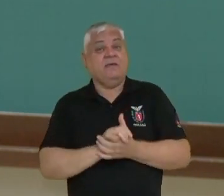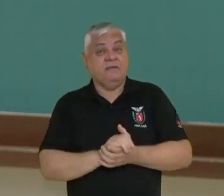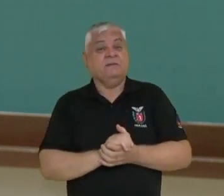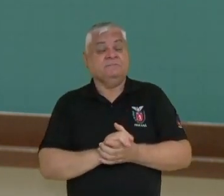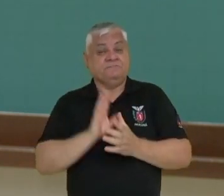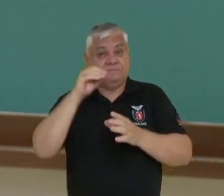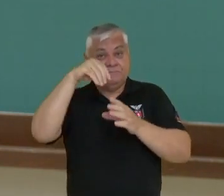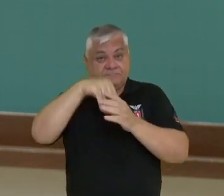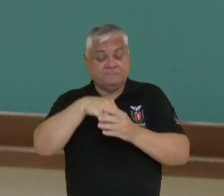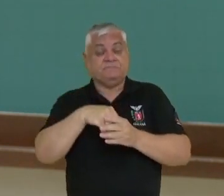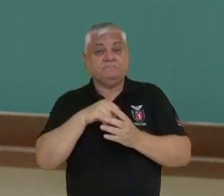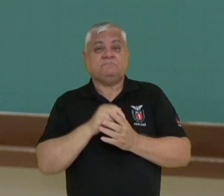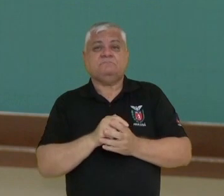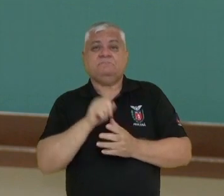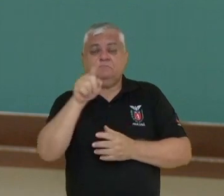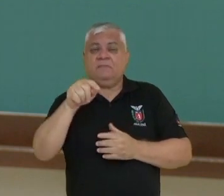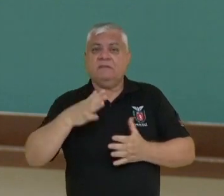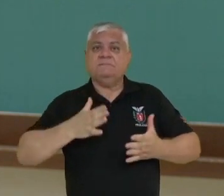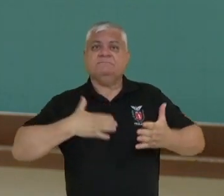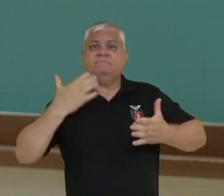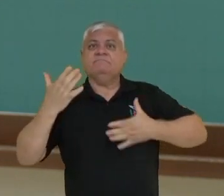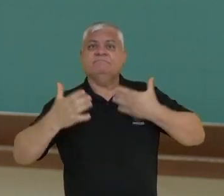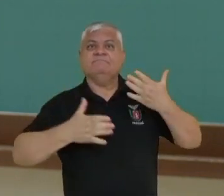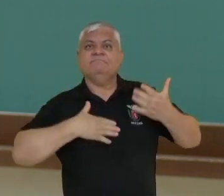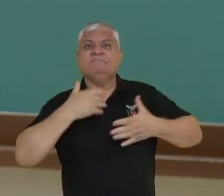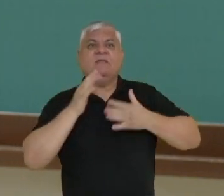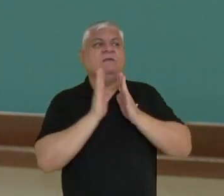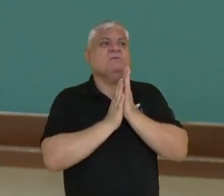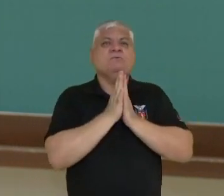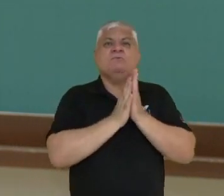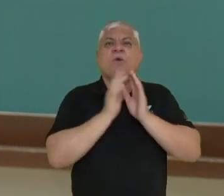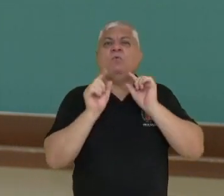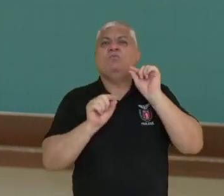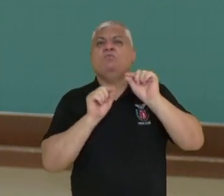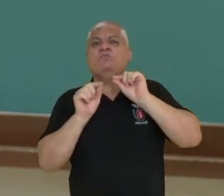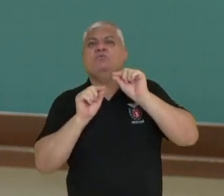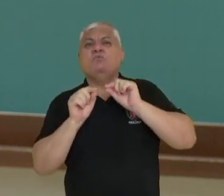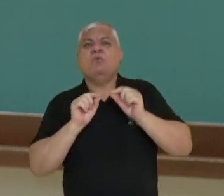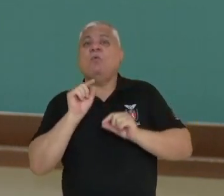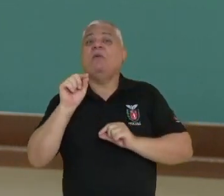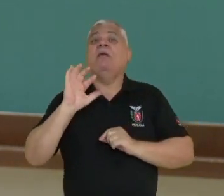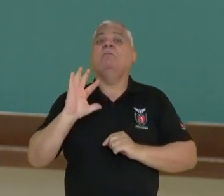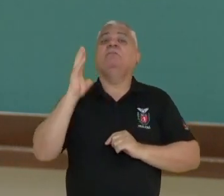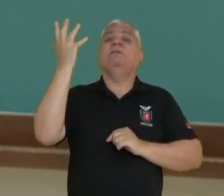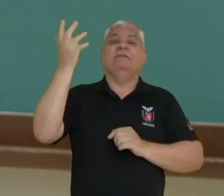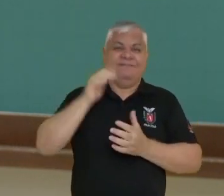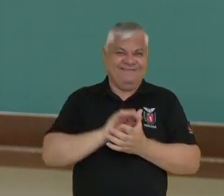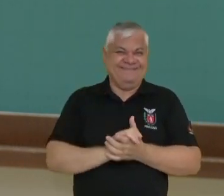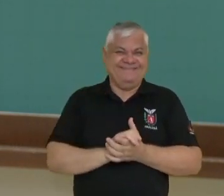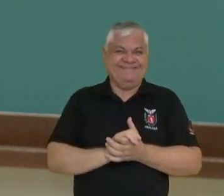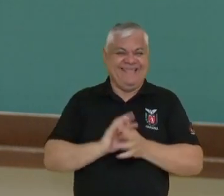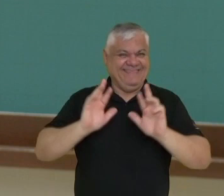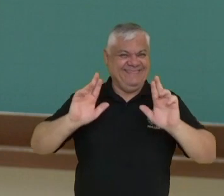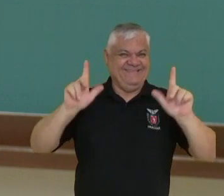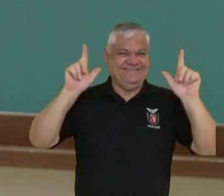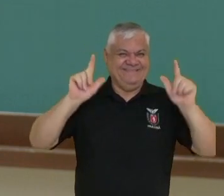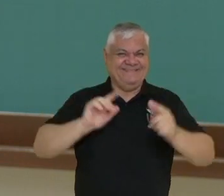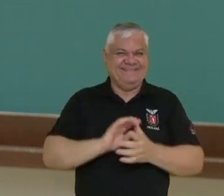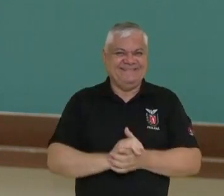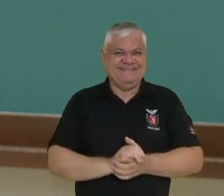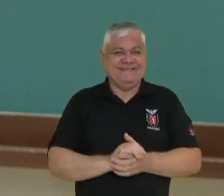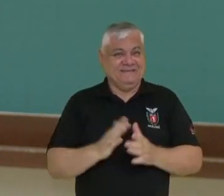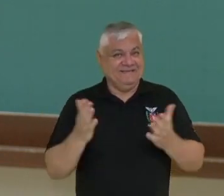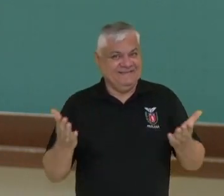dentro do caos é criar esse suspense mesmo, Esse fato aqui inusitado,